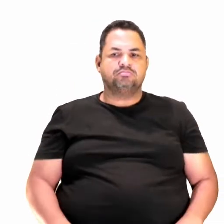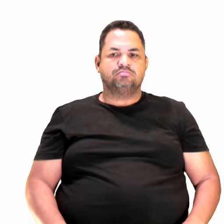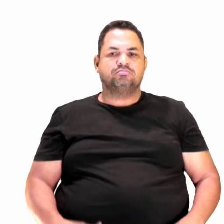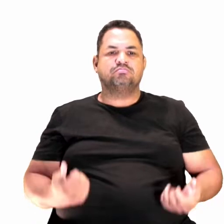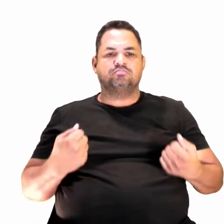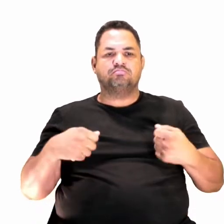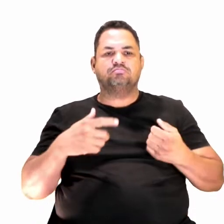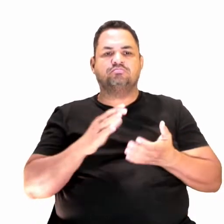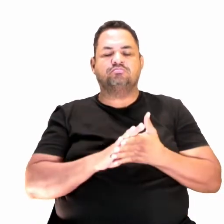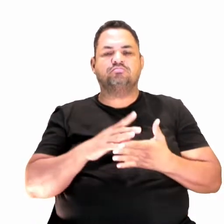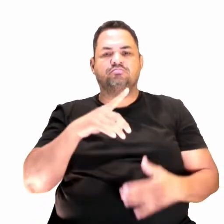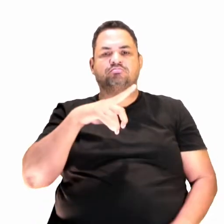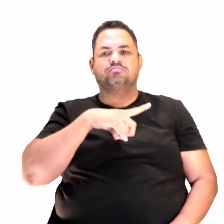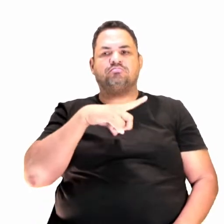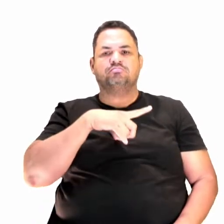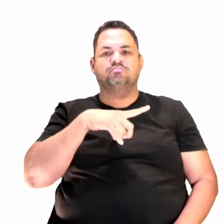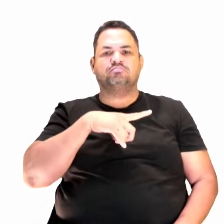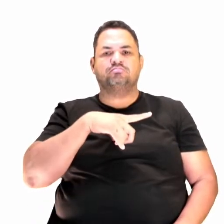pode ter sido